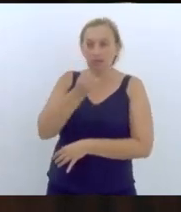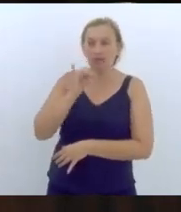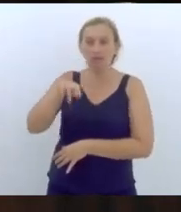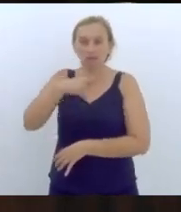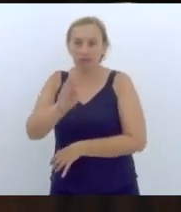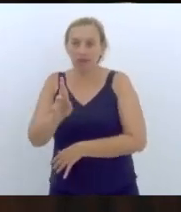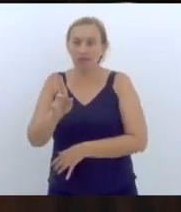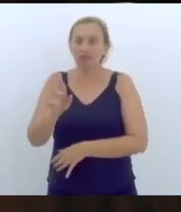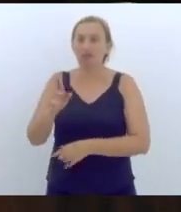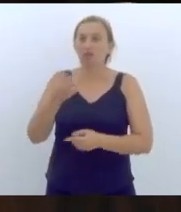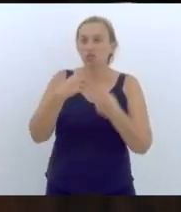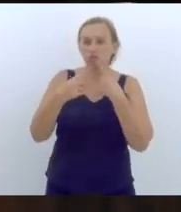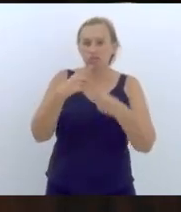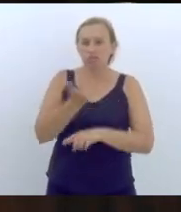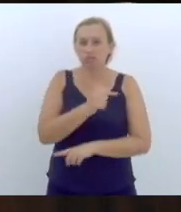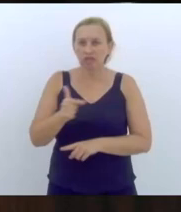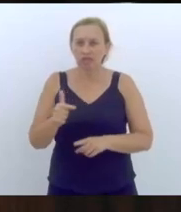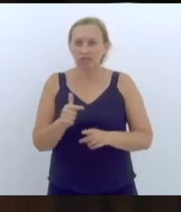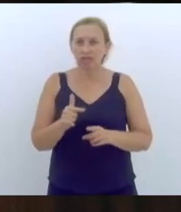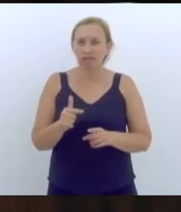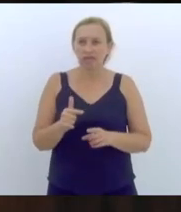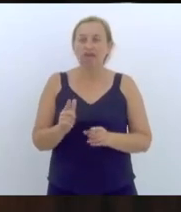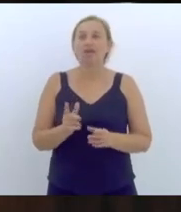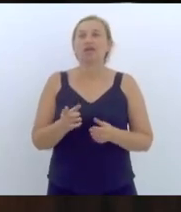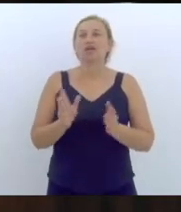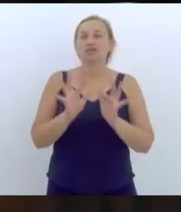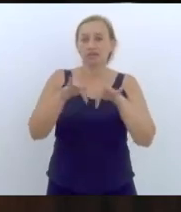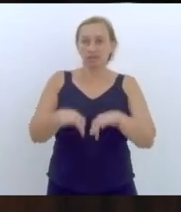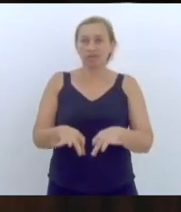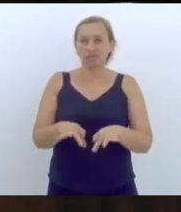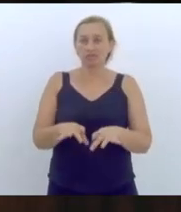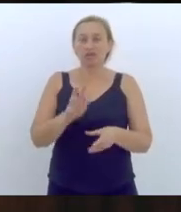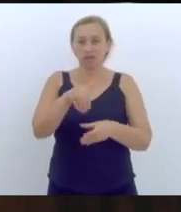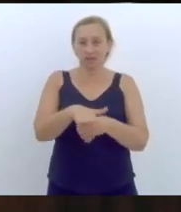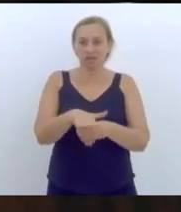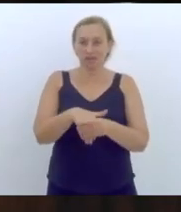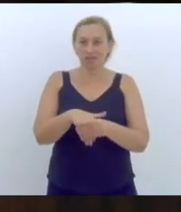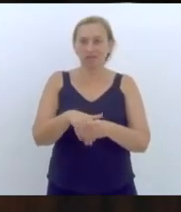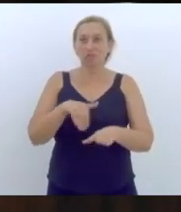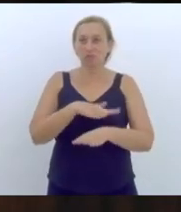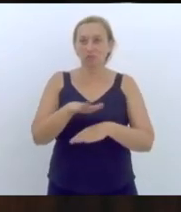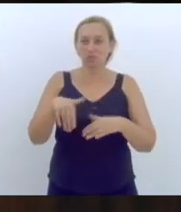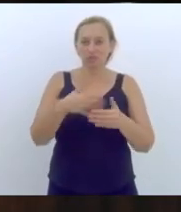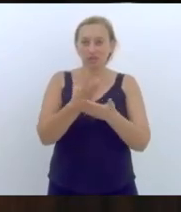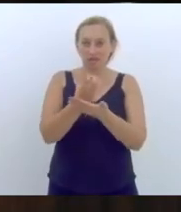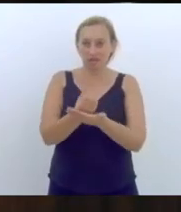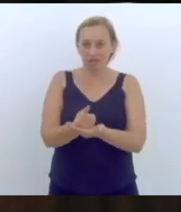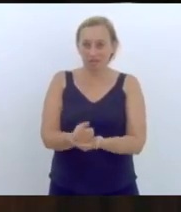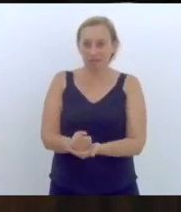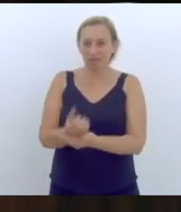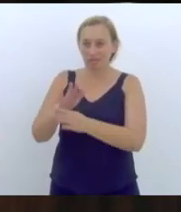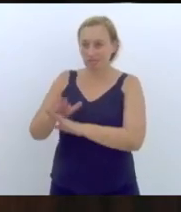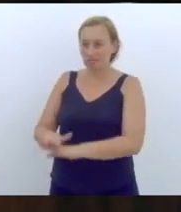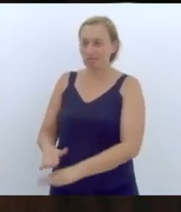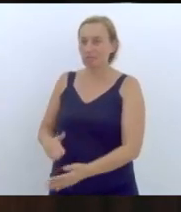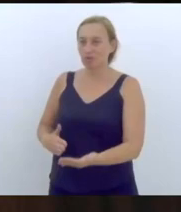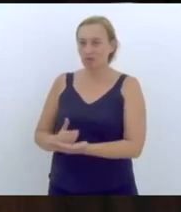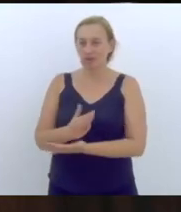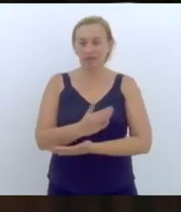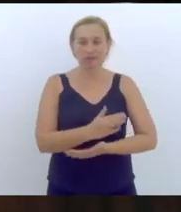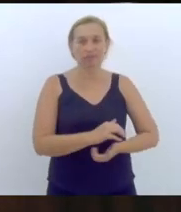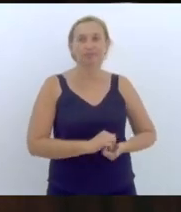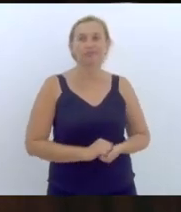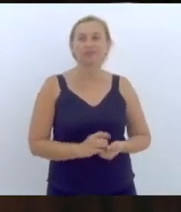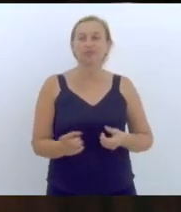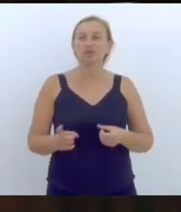discussão. Não havendo quem queira discutir, encerrada a discussão. Em votação. Os senhores que aprovam, permaneçam como estão.